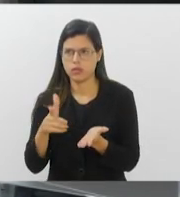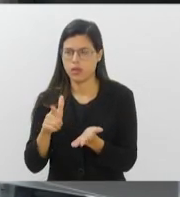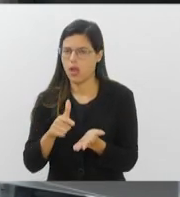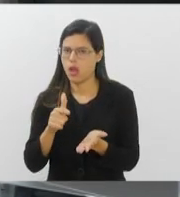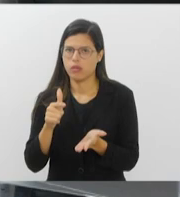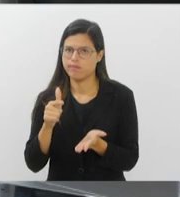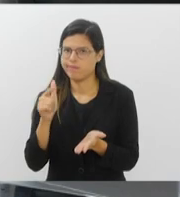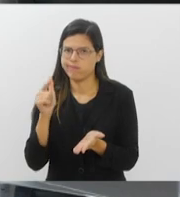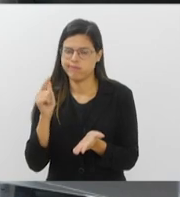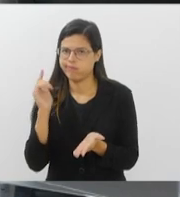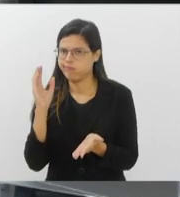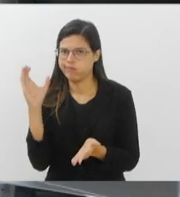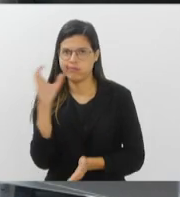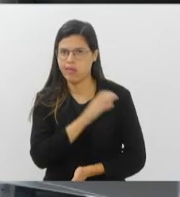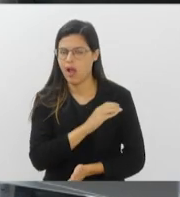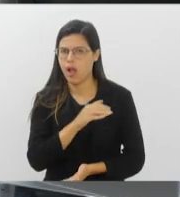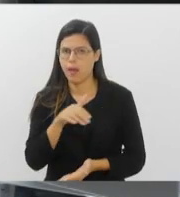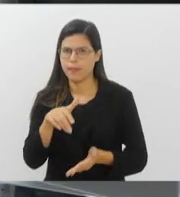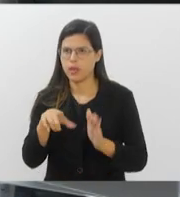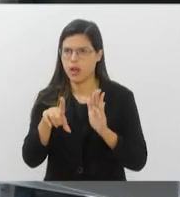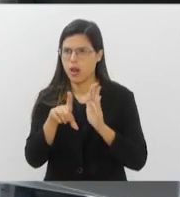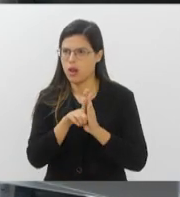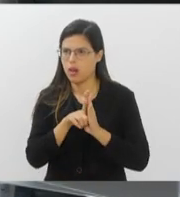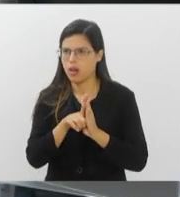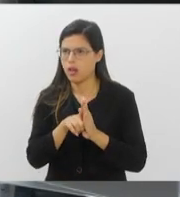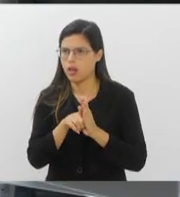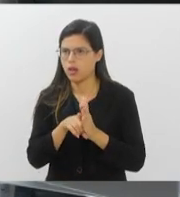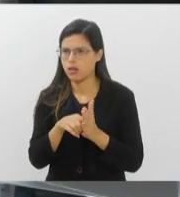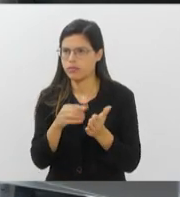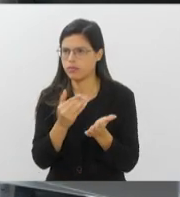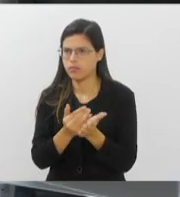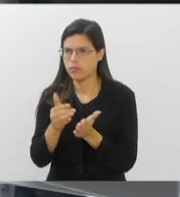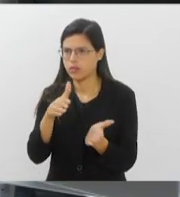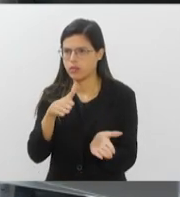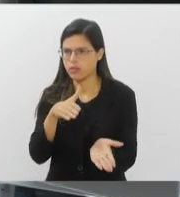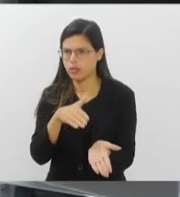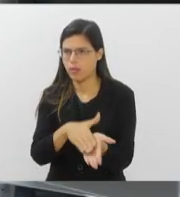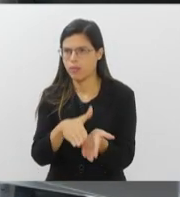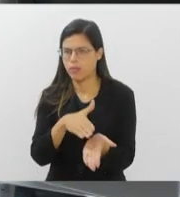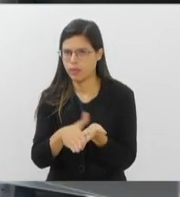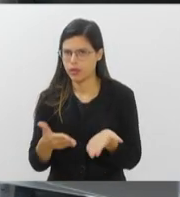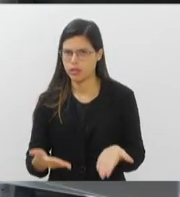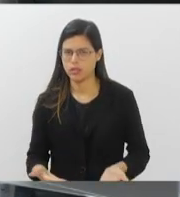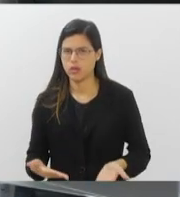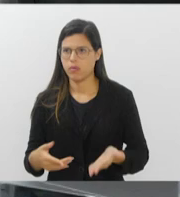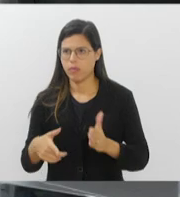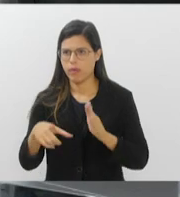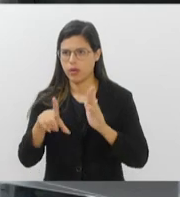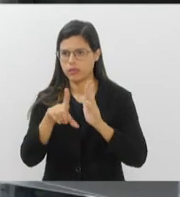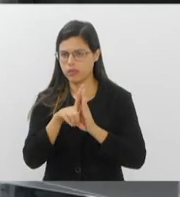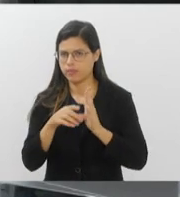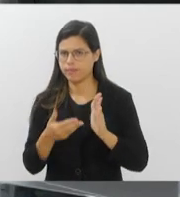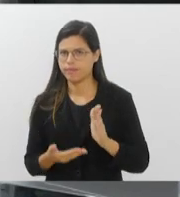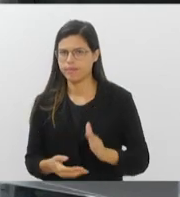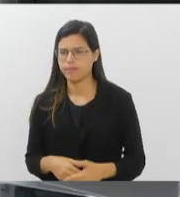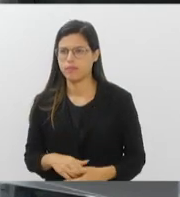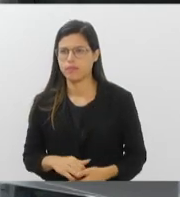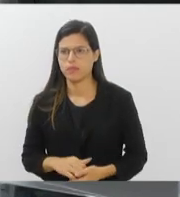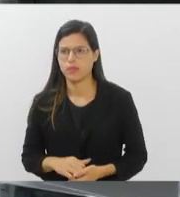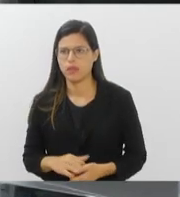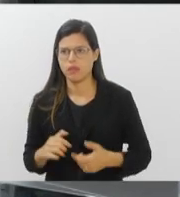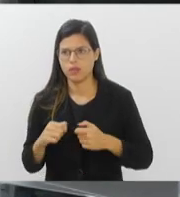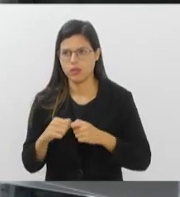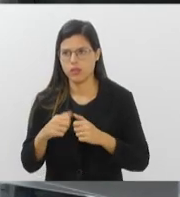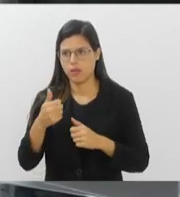Essa lei entra em vigor a partir da sua publicação. Isso. Então, melhor. Essa lei. Então, fazer essa